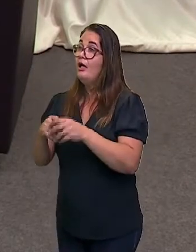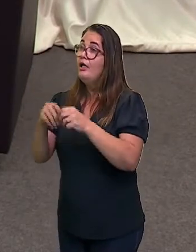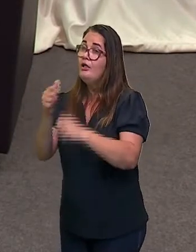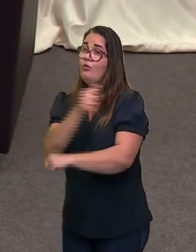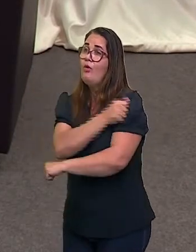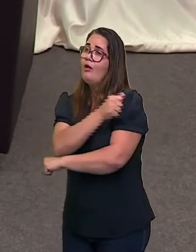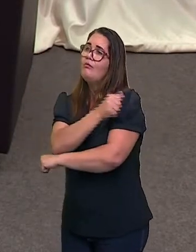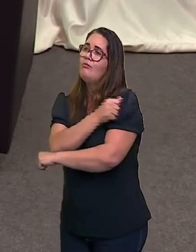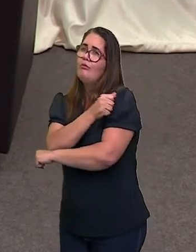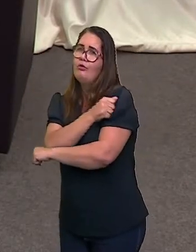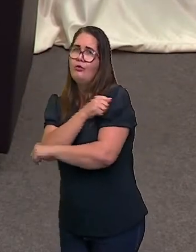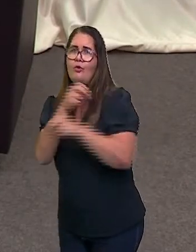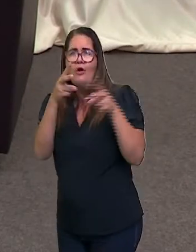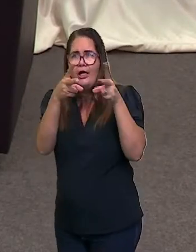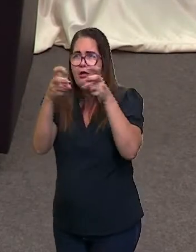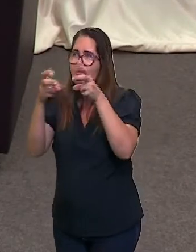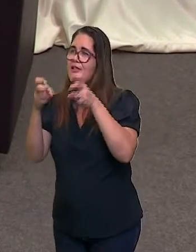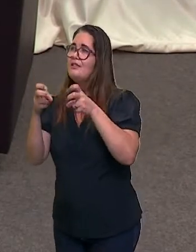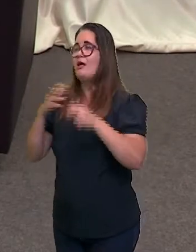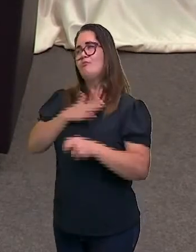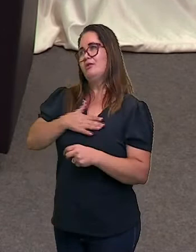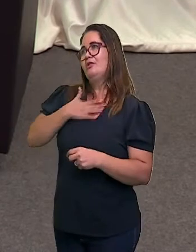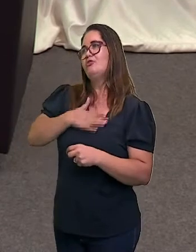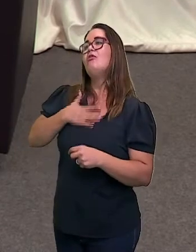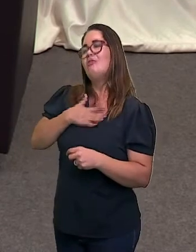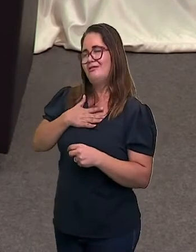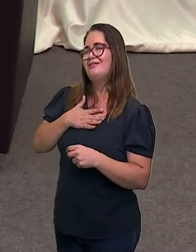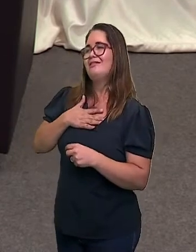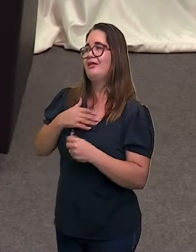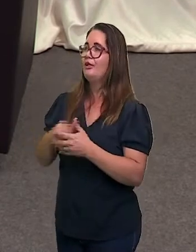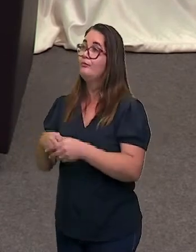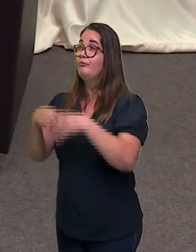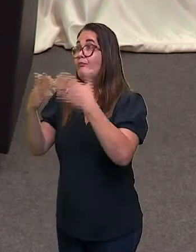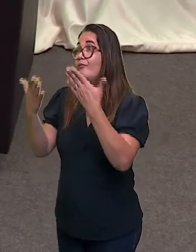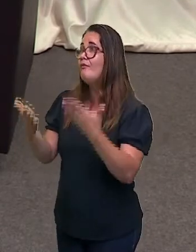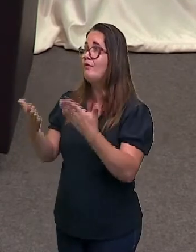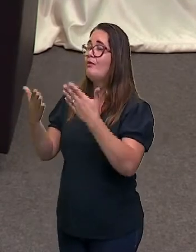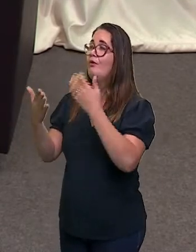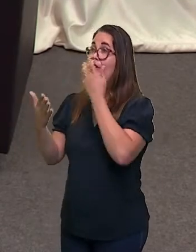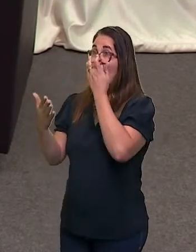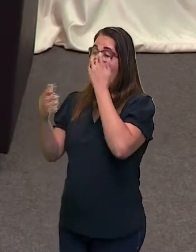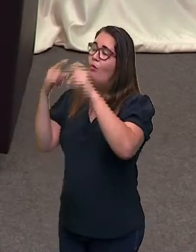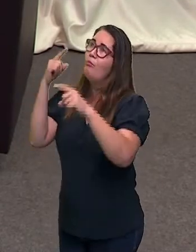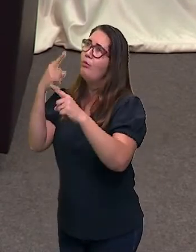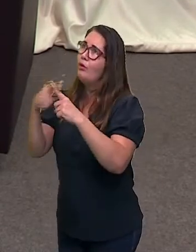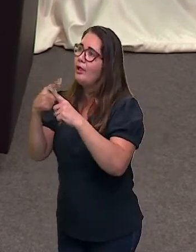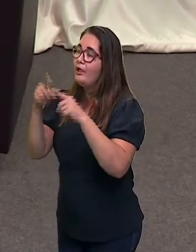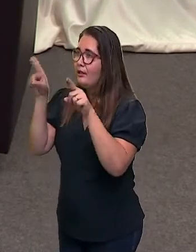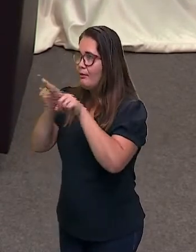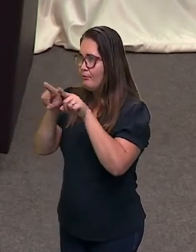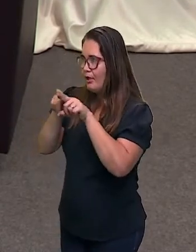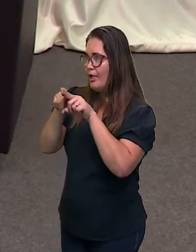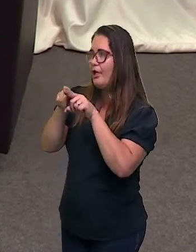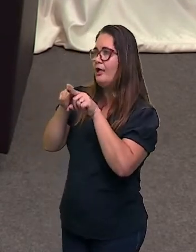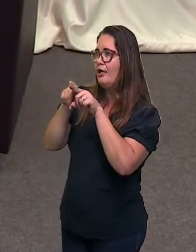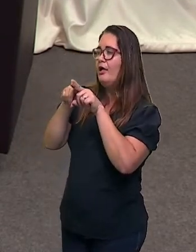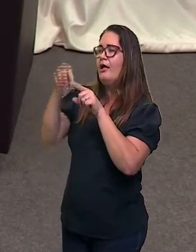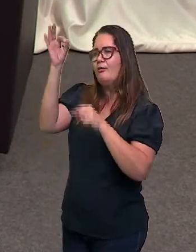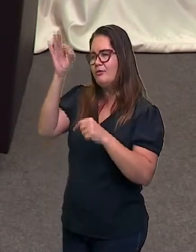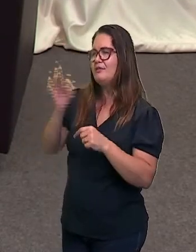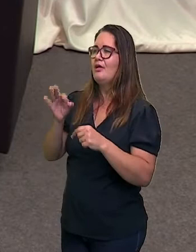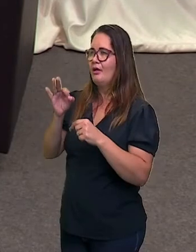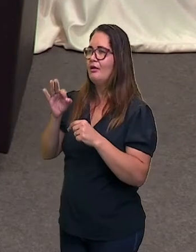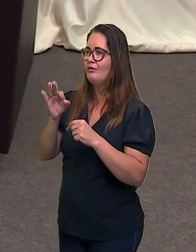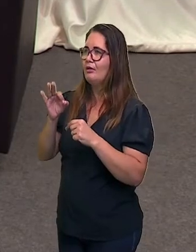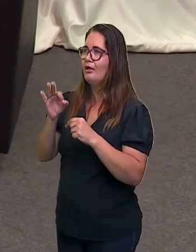mundo digital no qual nossos alunos estão mergulhados. Então, eu classifico como positivas